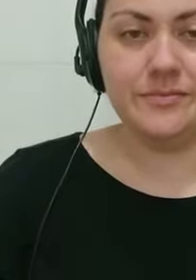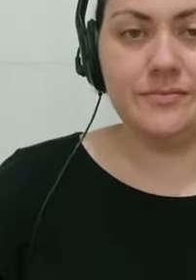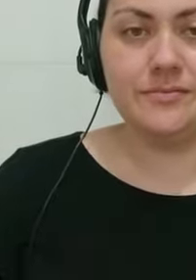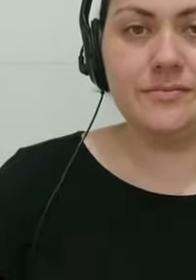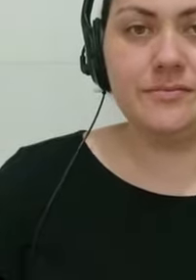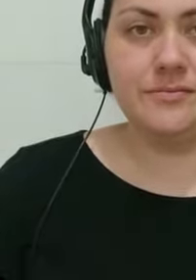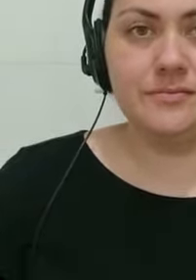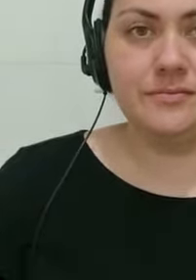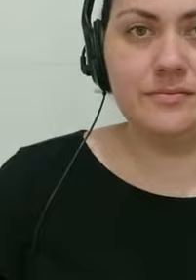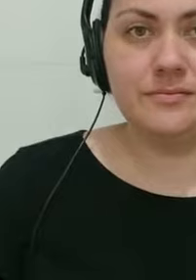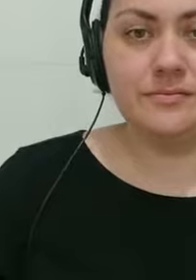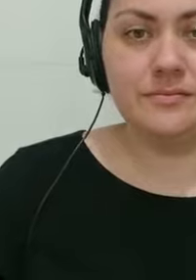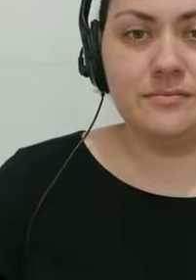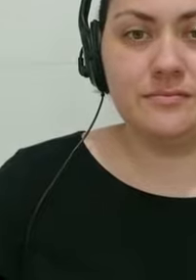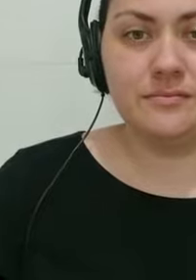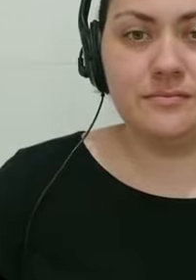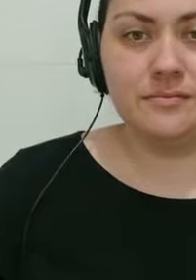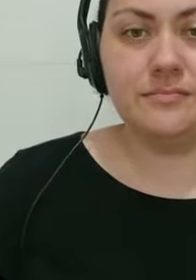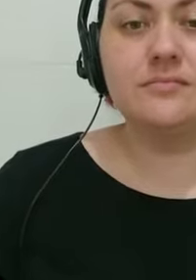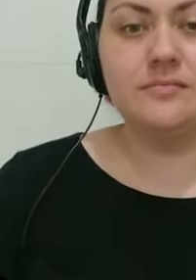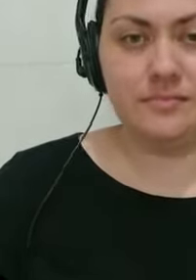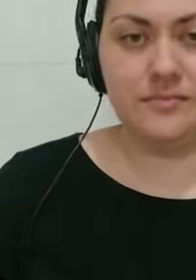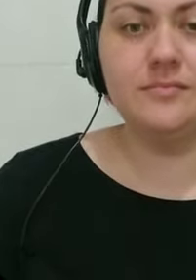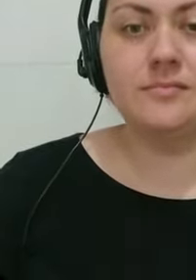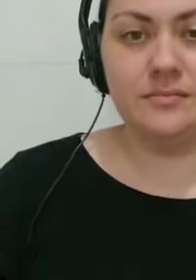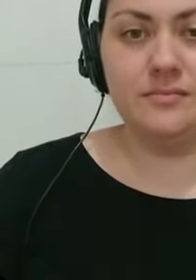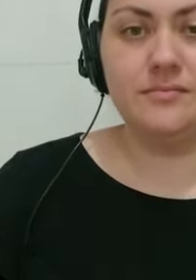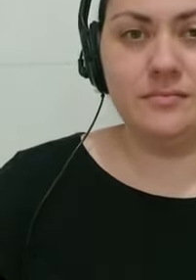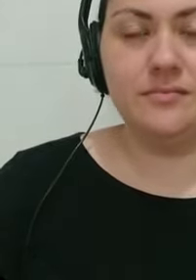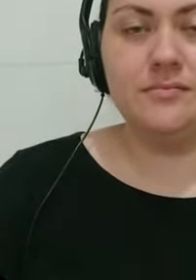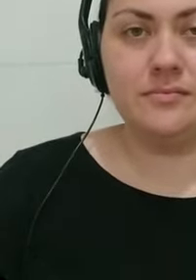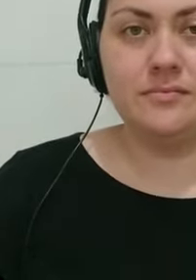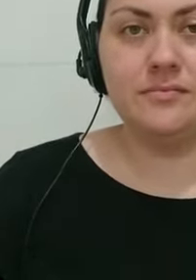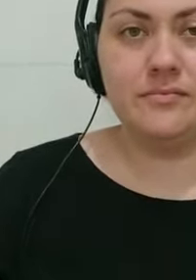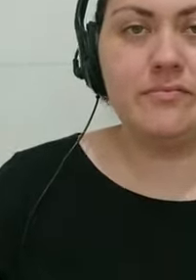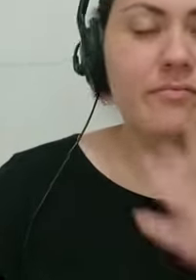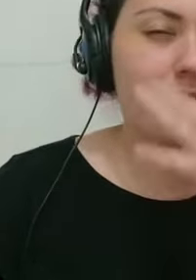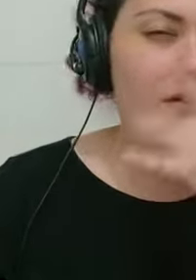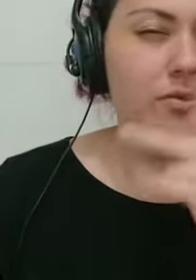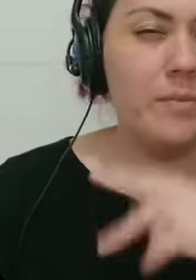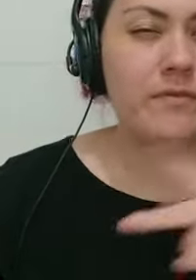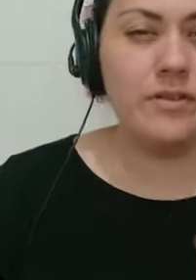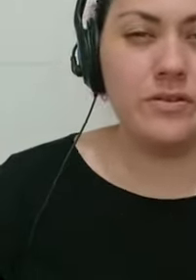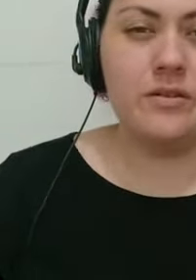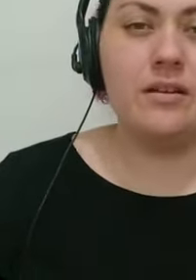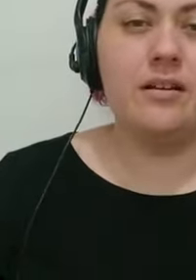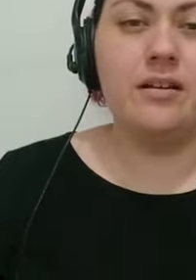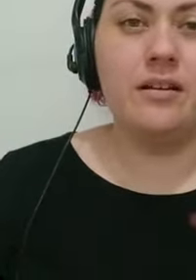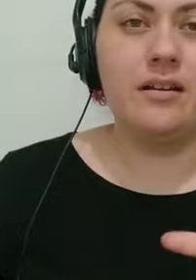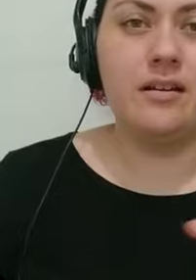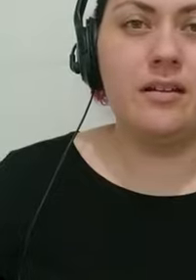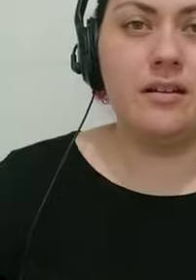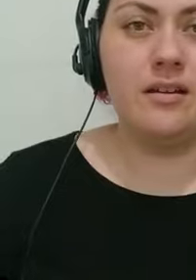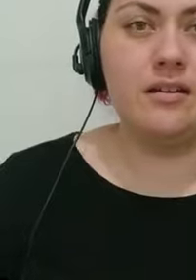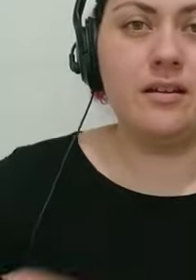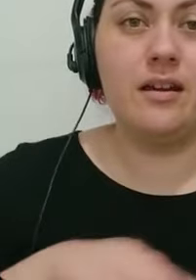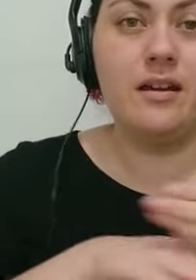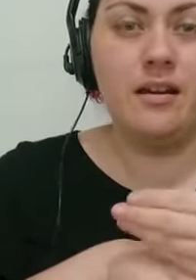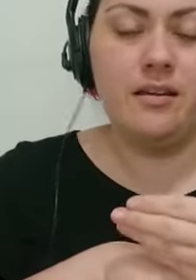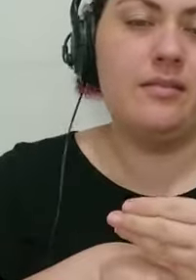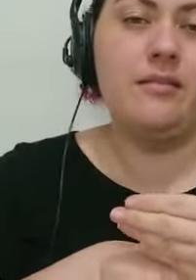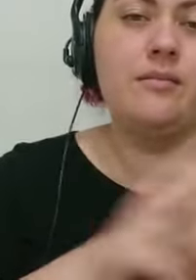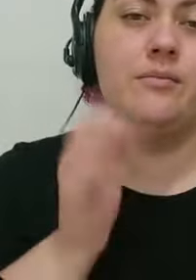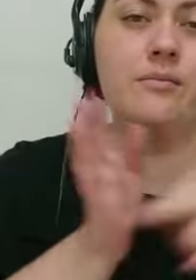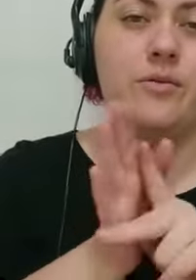Acho que a professora Helen está entrando com o login da farmácia, mas eu não estou conseguindo aceitar ela.